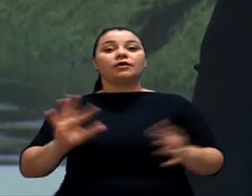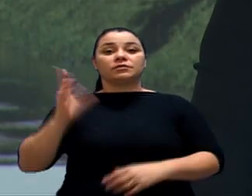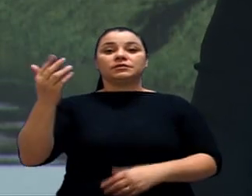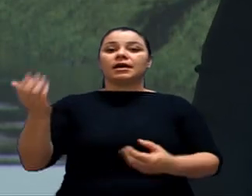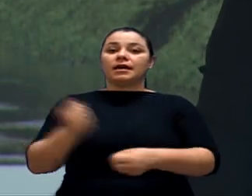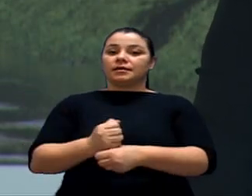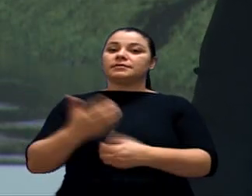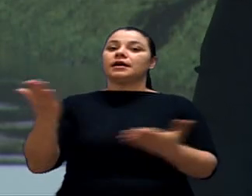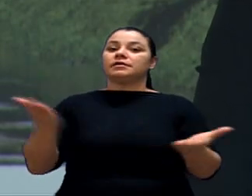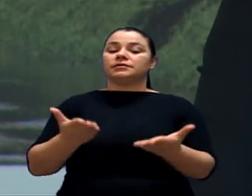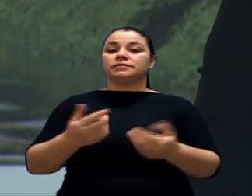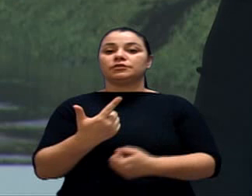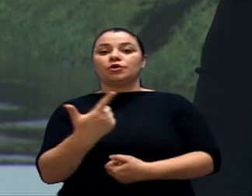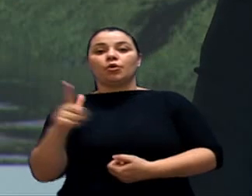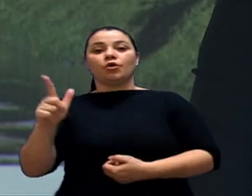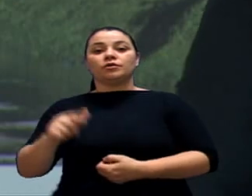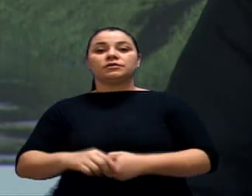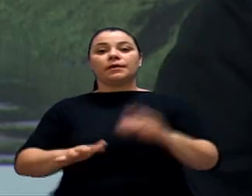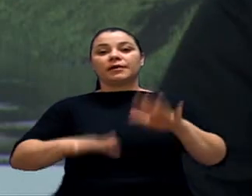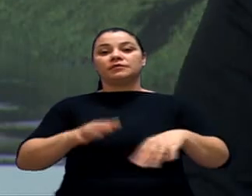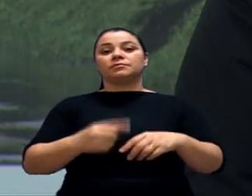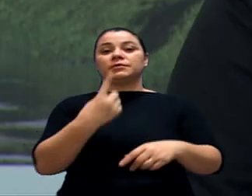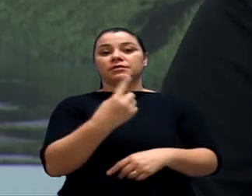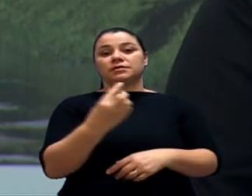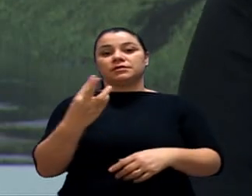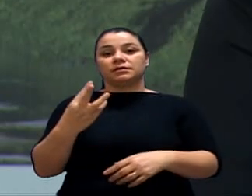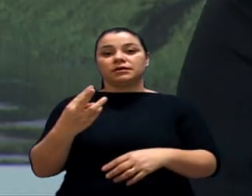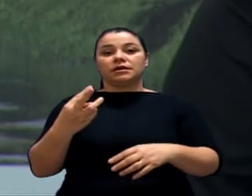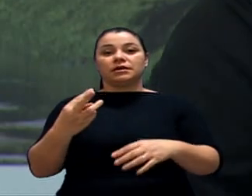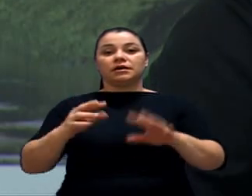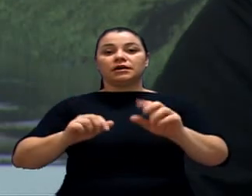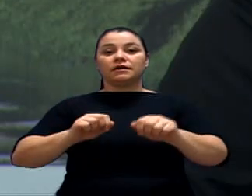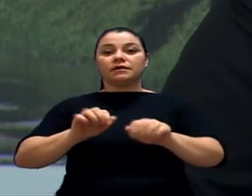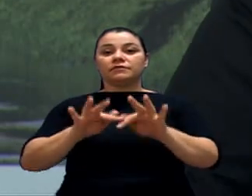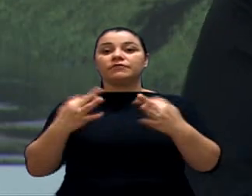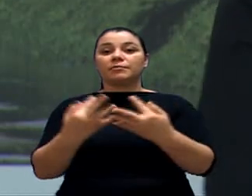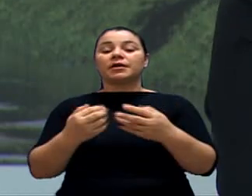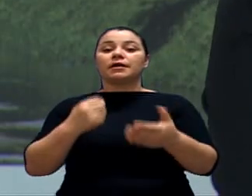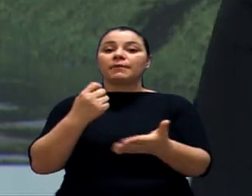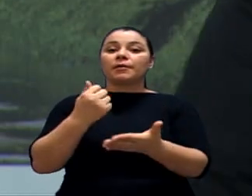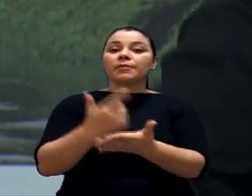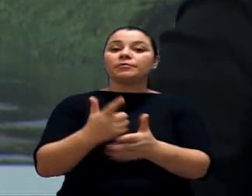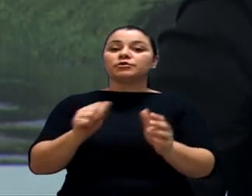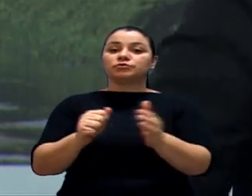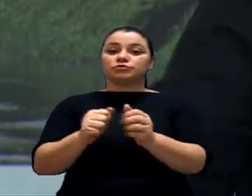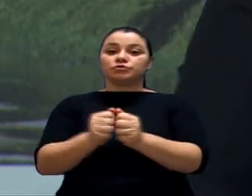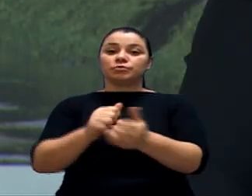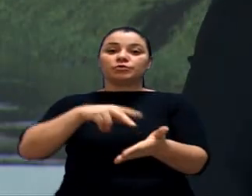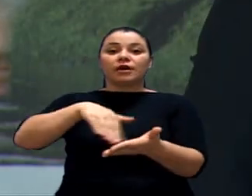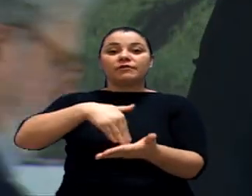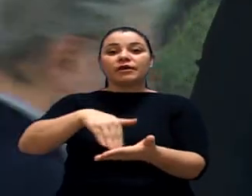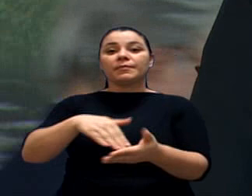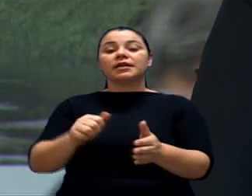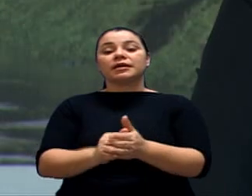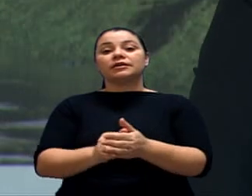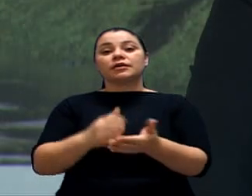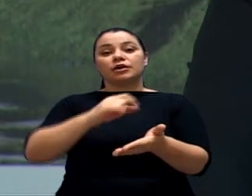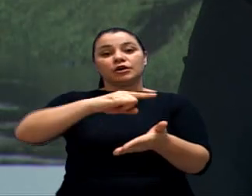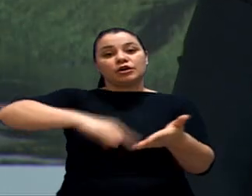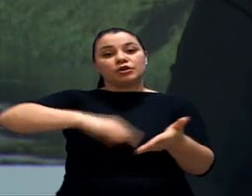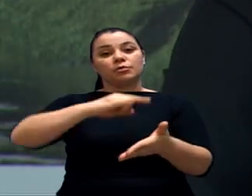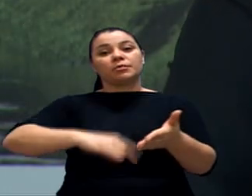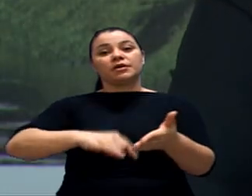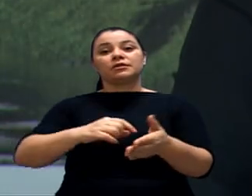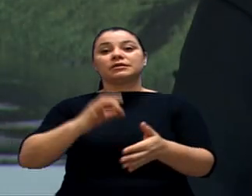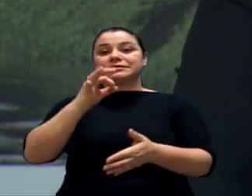também essas outras, mais ou menos 13 famílias, estamos trabalhando para contratação junto à Secretaria de Habitação e Regularização